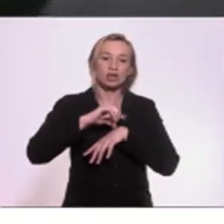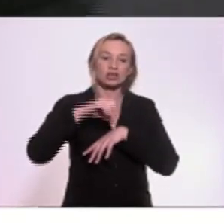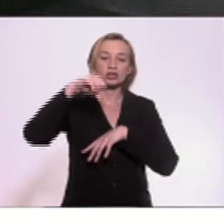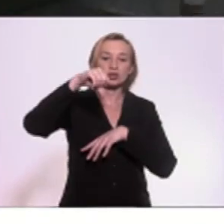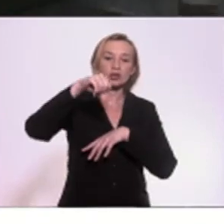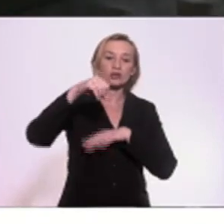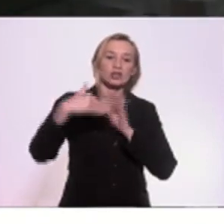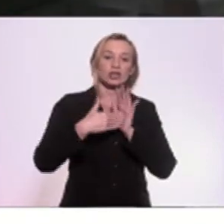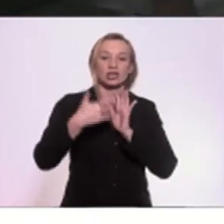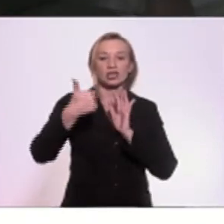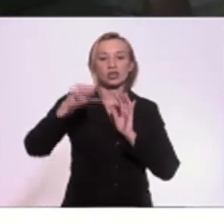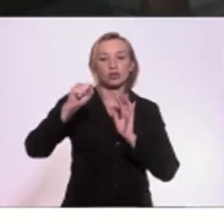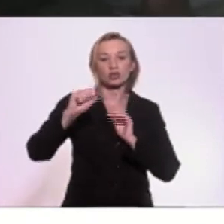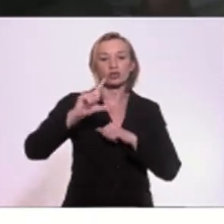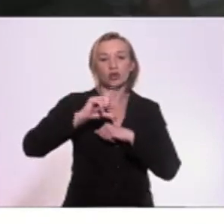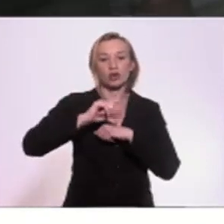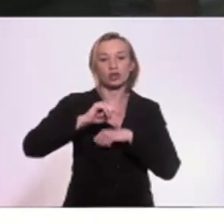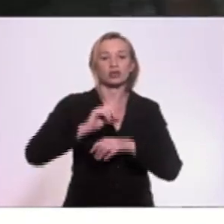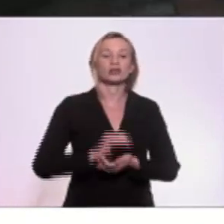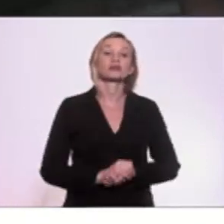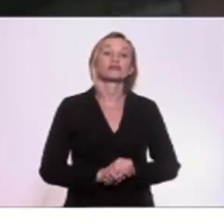às 18 horas.